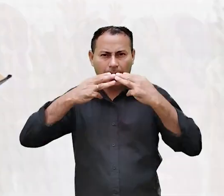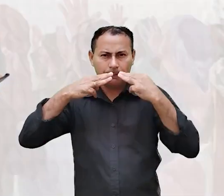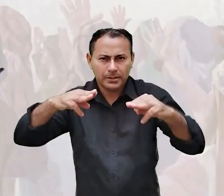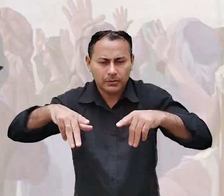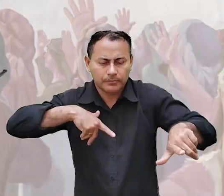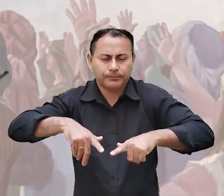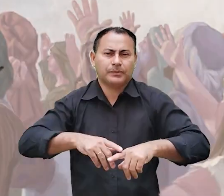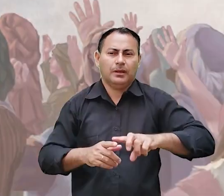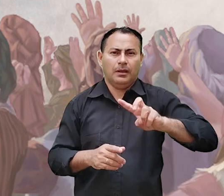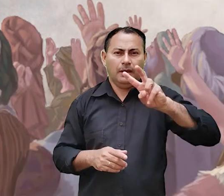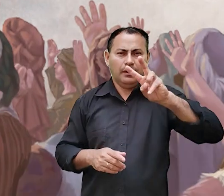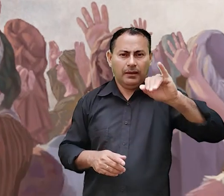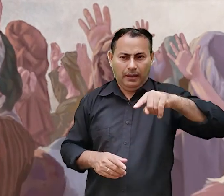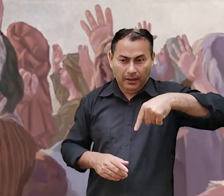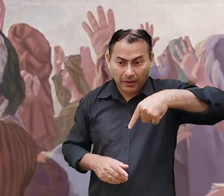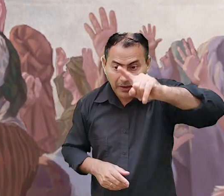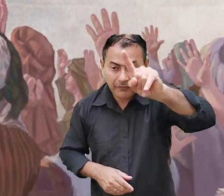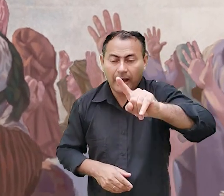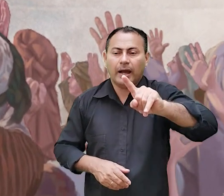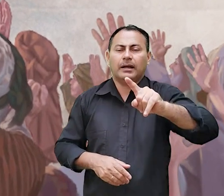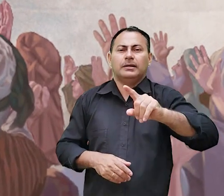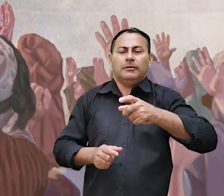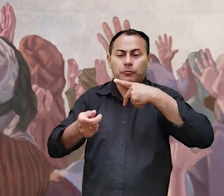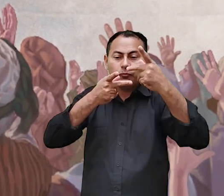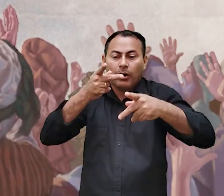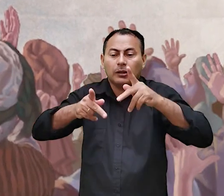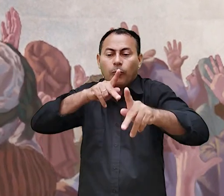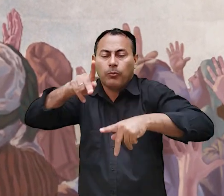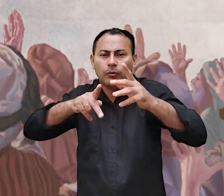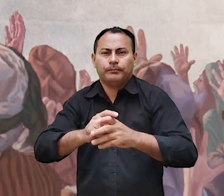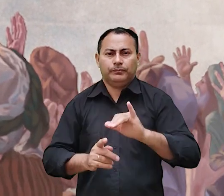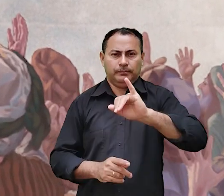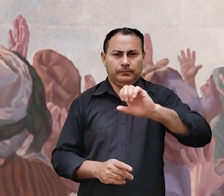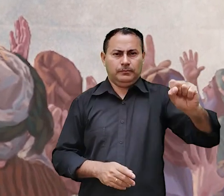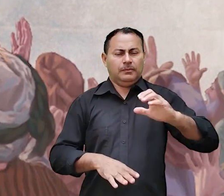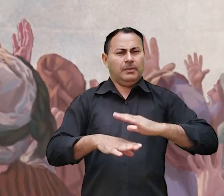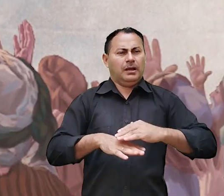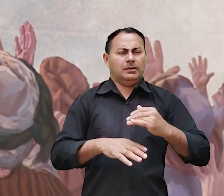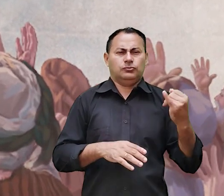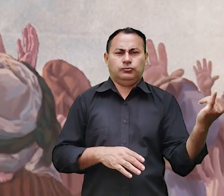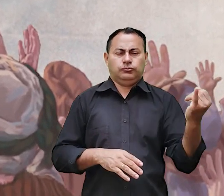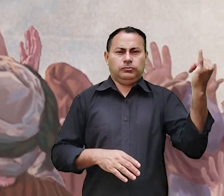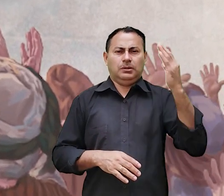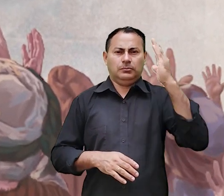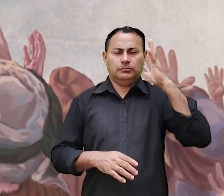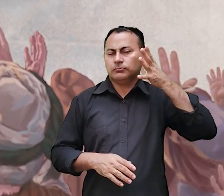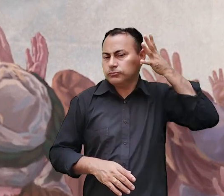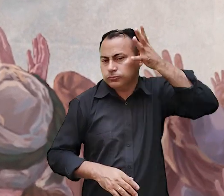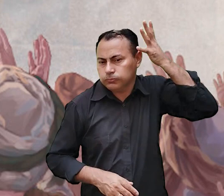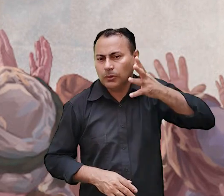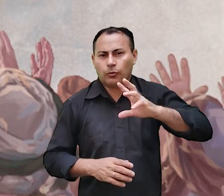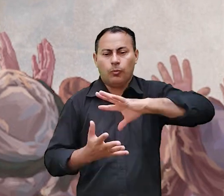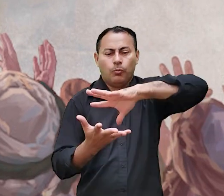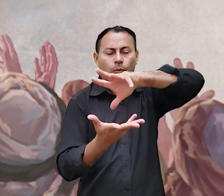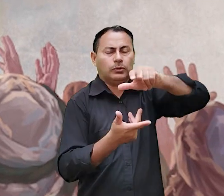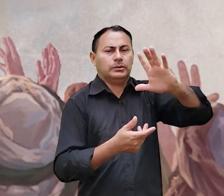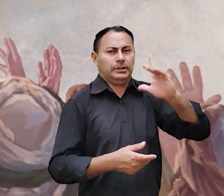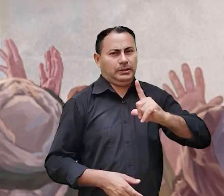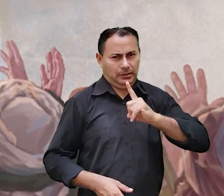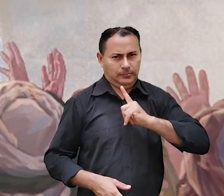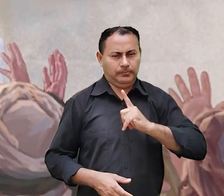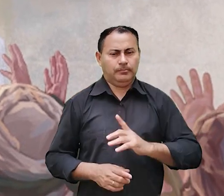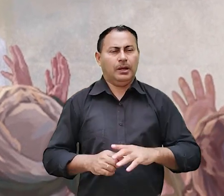comissionamento vá e diga este povo Isaías foi um dos maiores pregadores que o mundo já viu